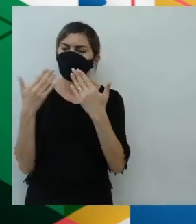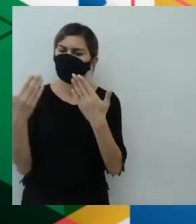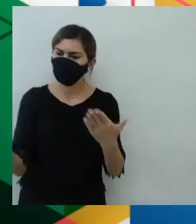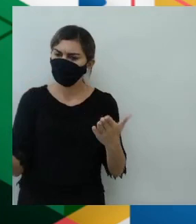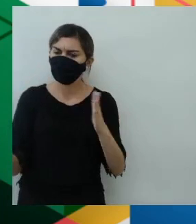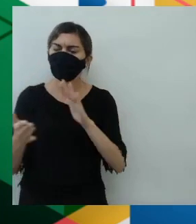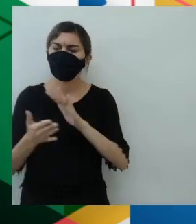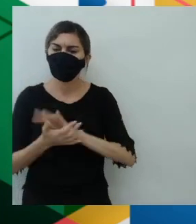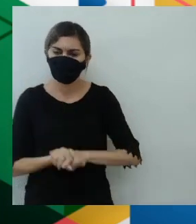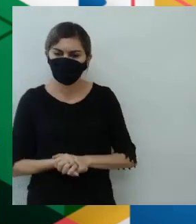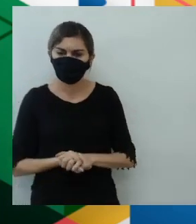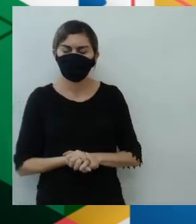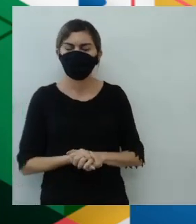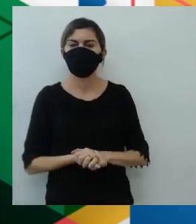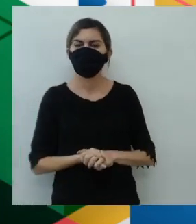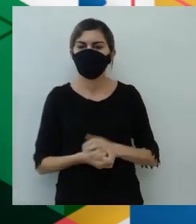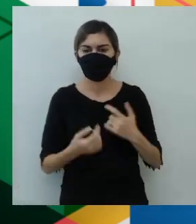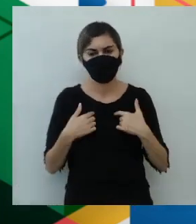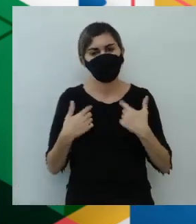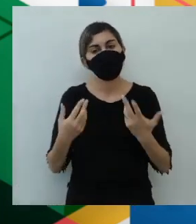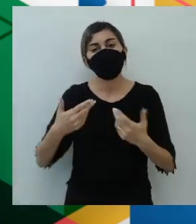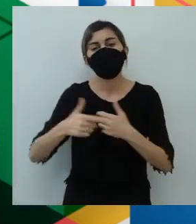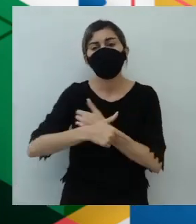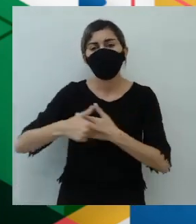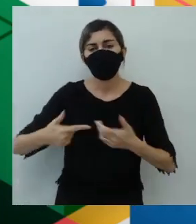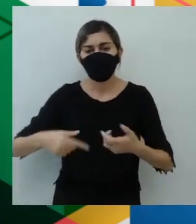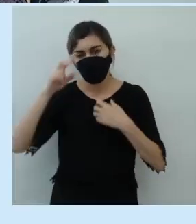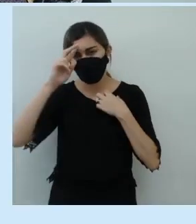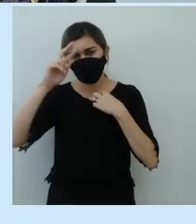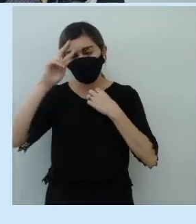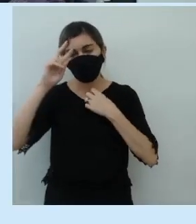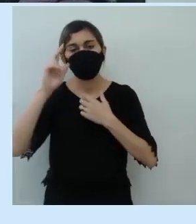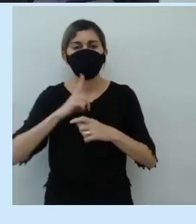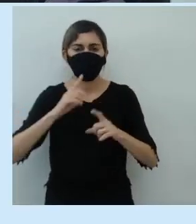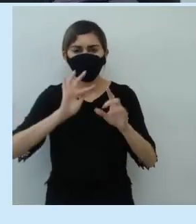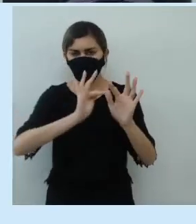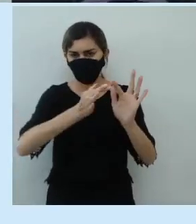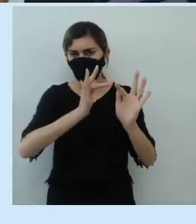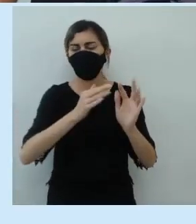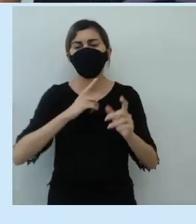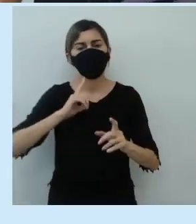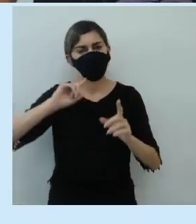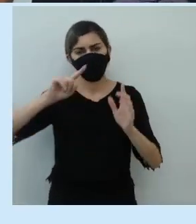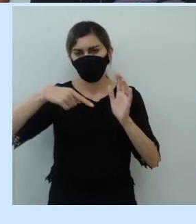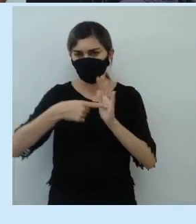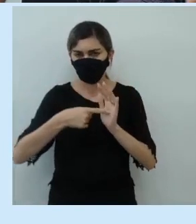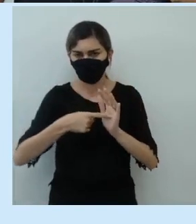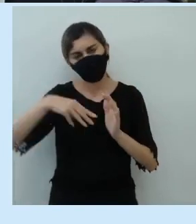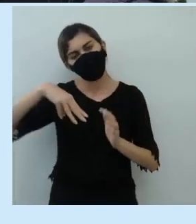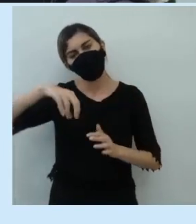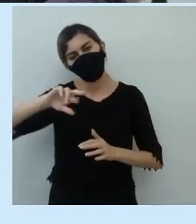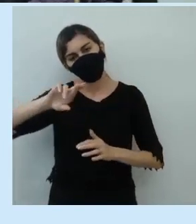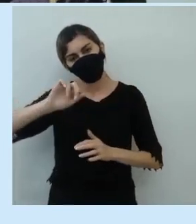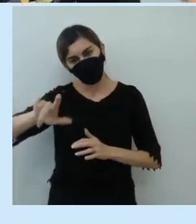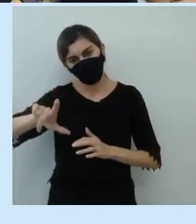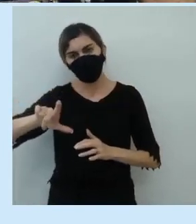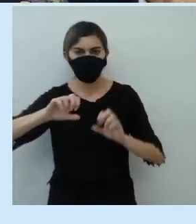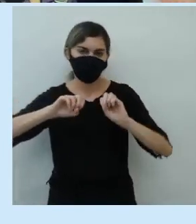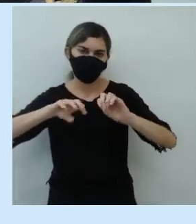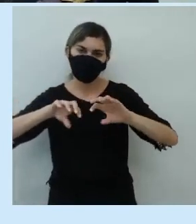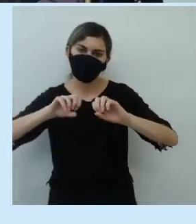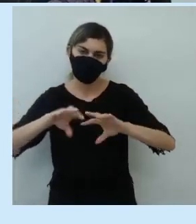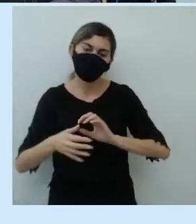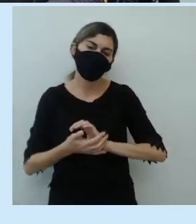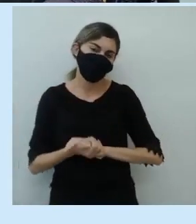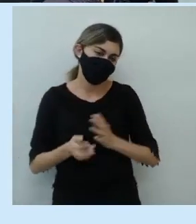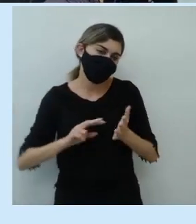isso mesmo. Moral da história. Você sabe que toda fábula tem esse objetivo, né? De uma moral. de buscar um ensinamento.